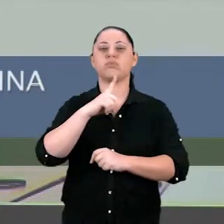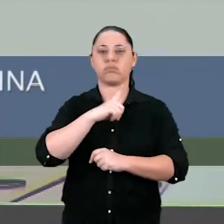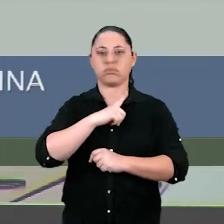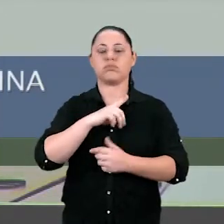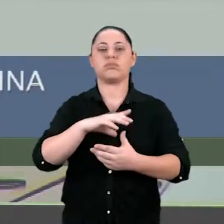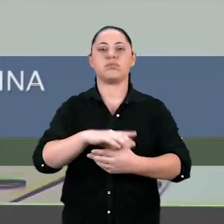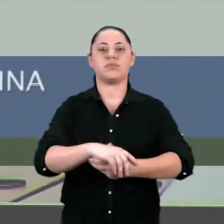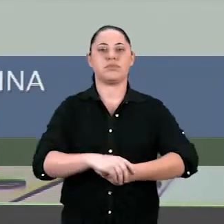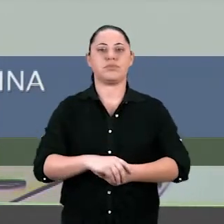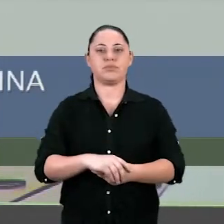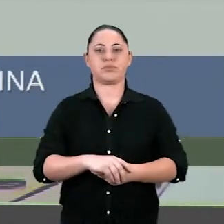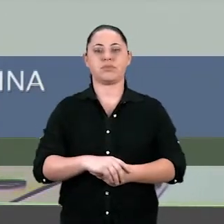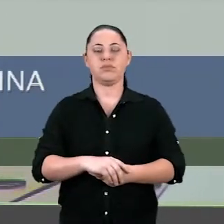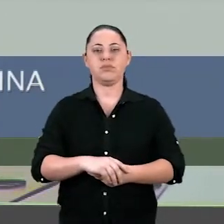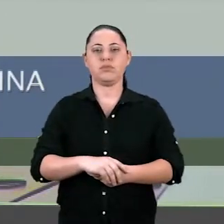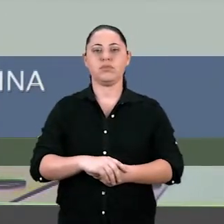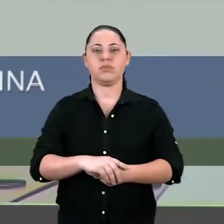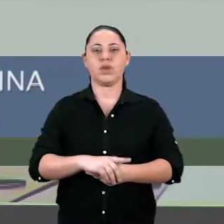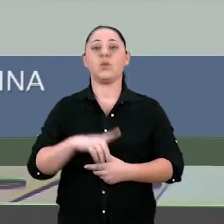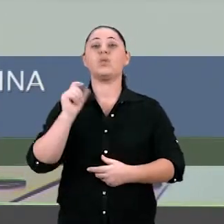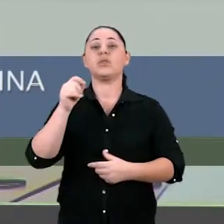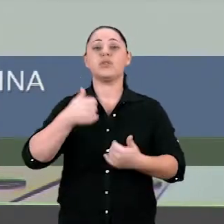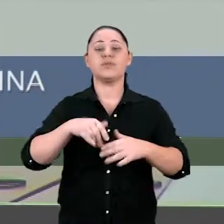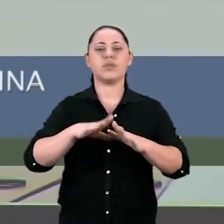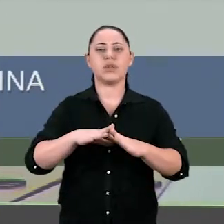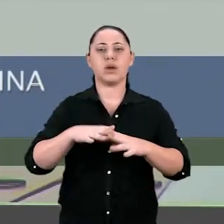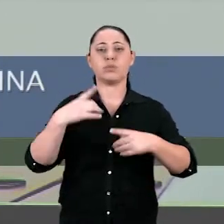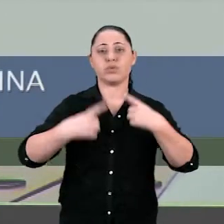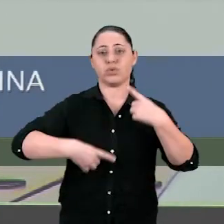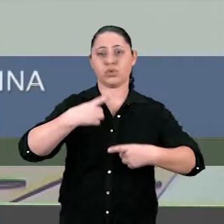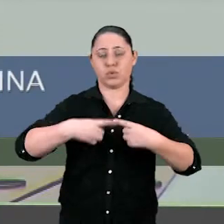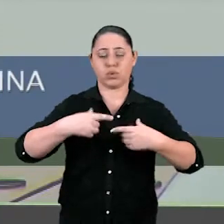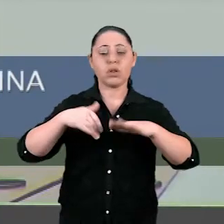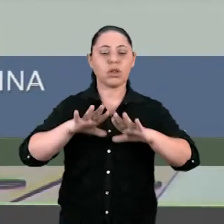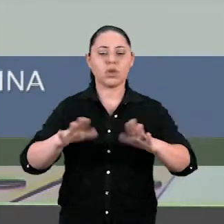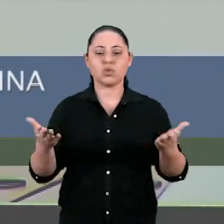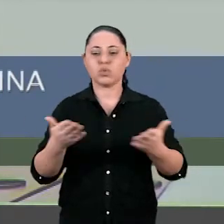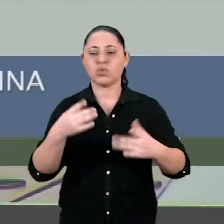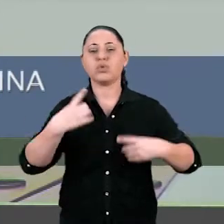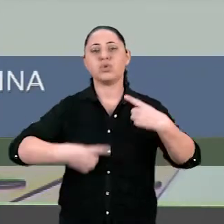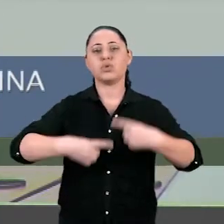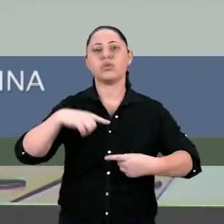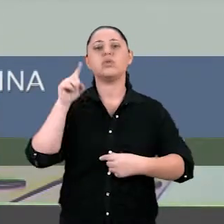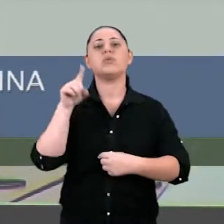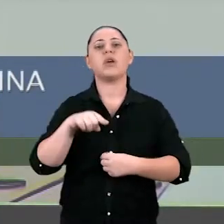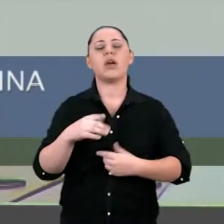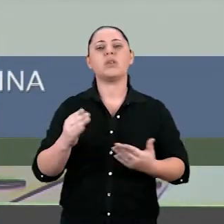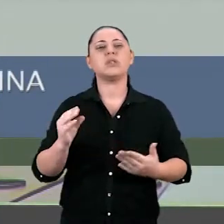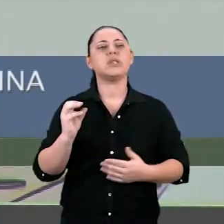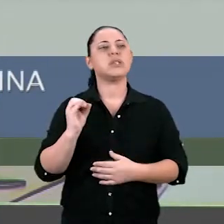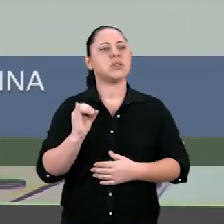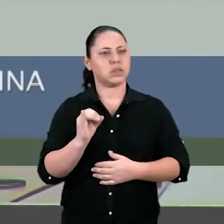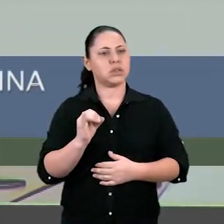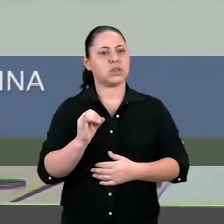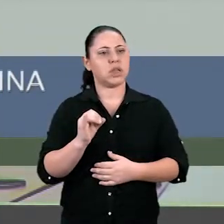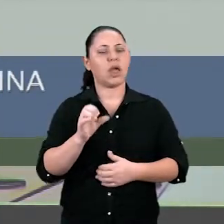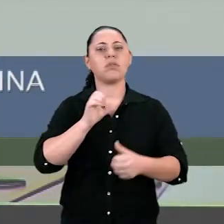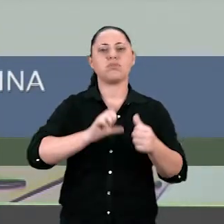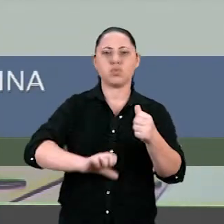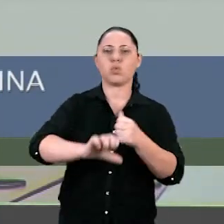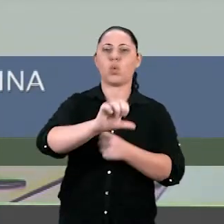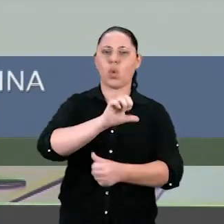então, o que fica para a discussão, o que eu deixo para a discussão de vocês, é se essa mutação constitucional ela é